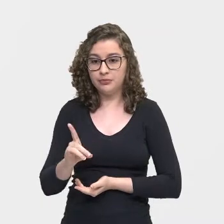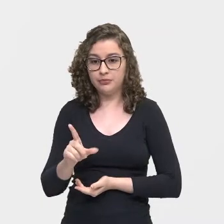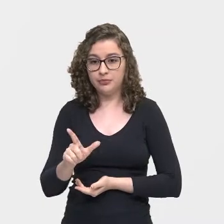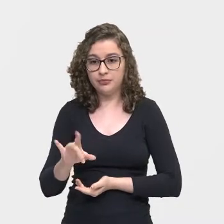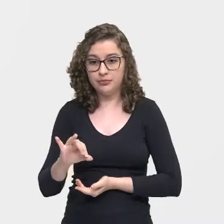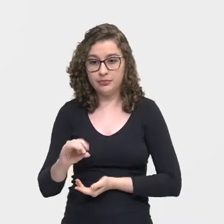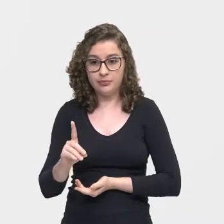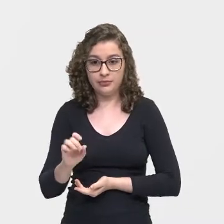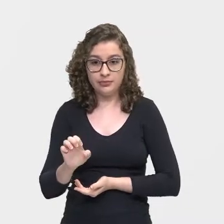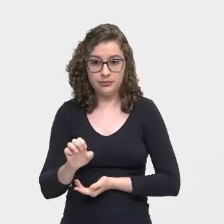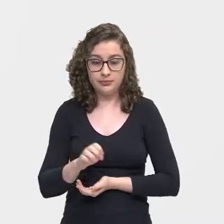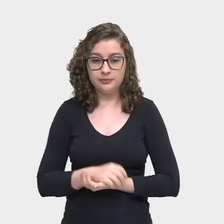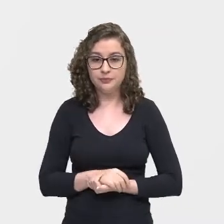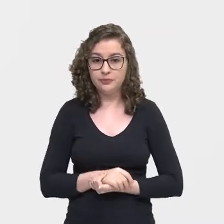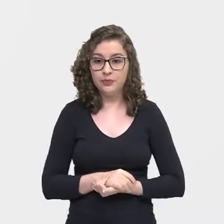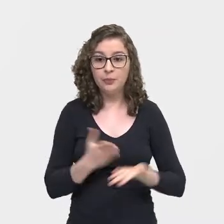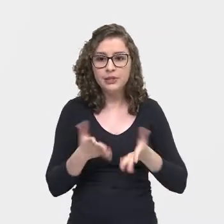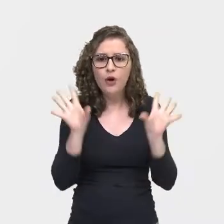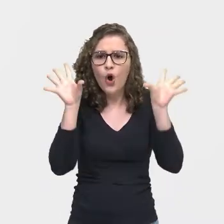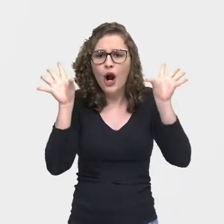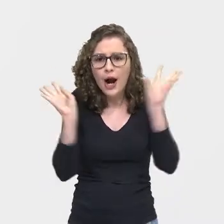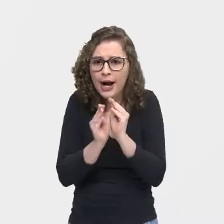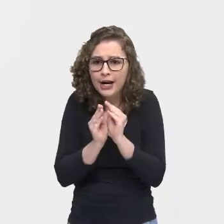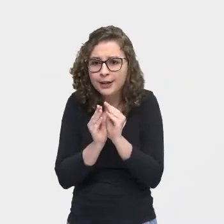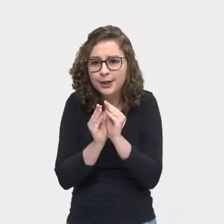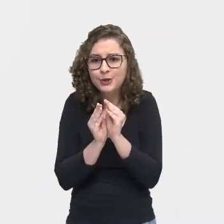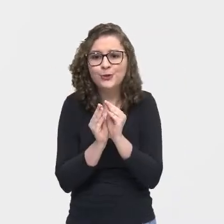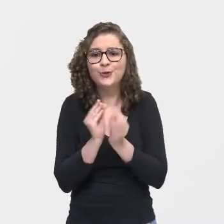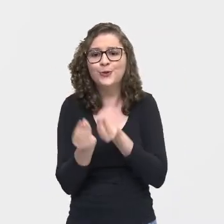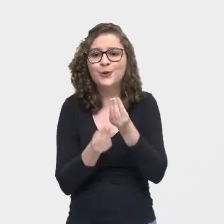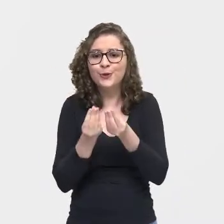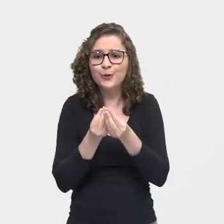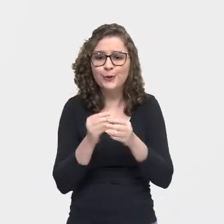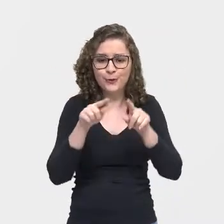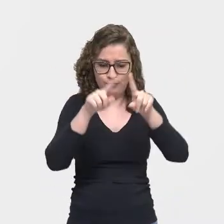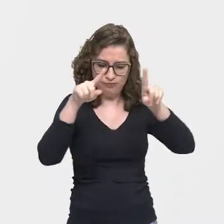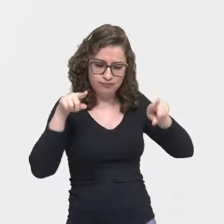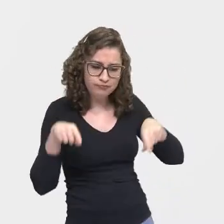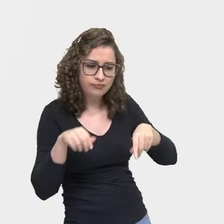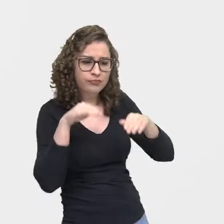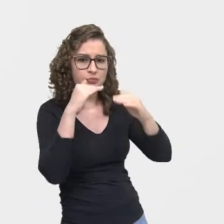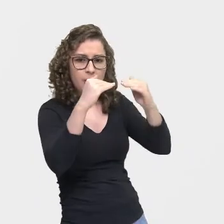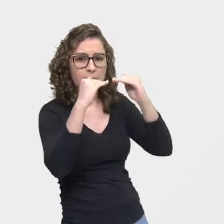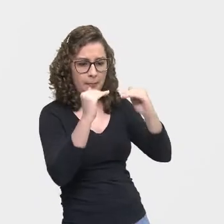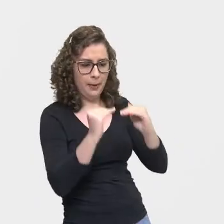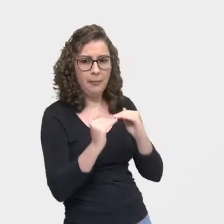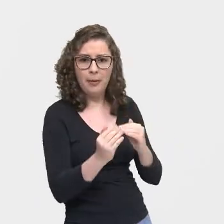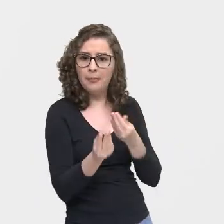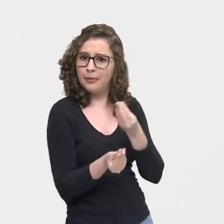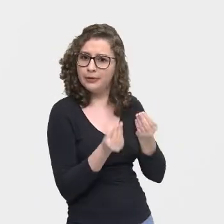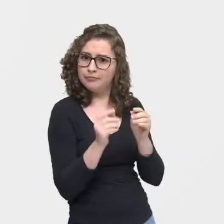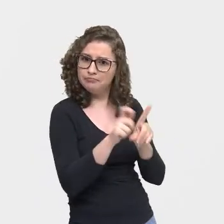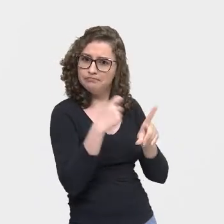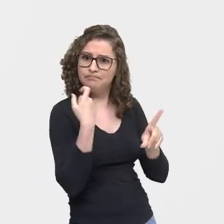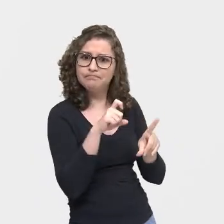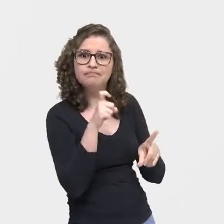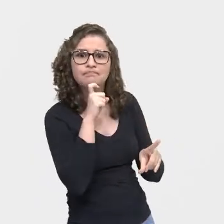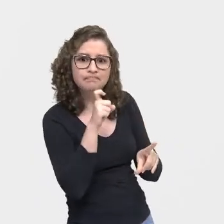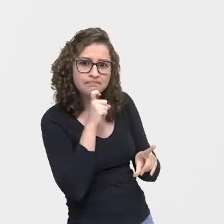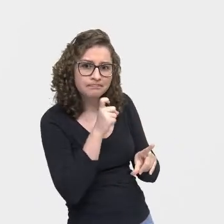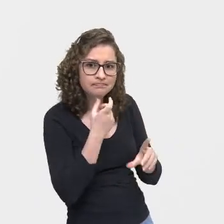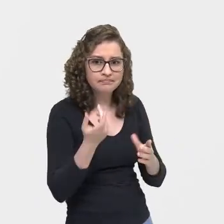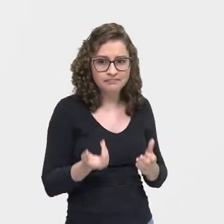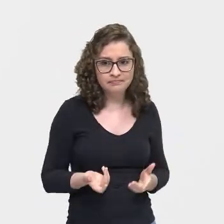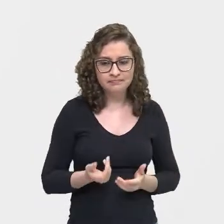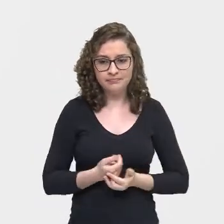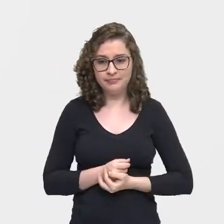tá? Do que seria, né, esses compartimentos, essa distribuição